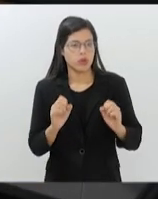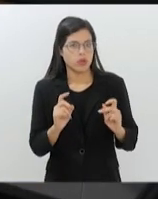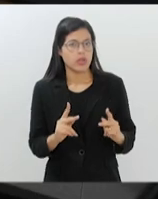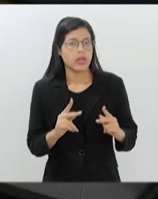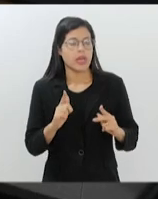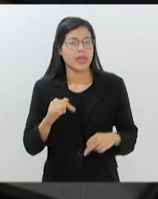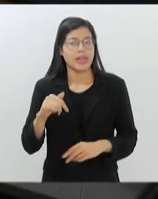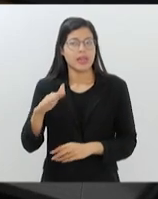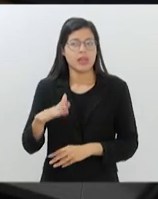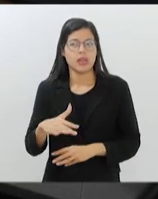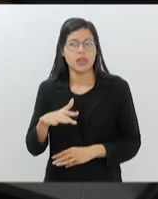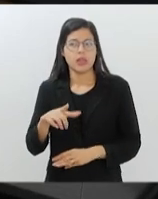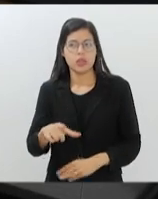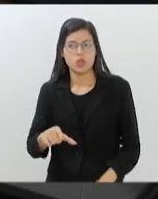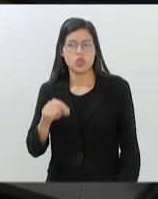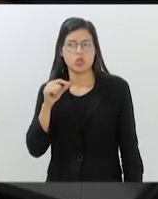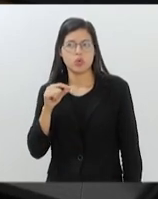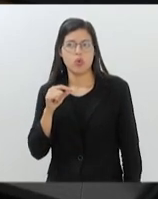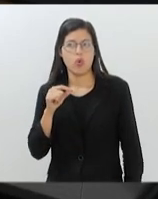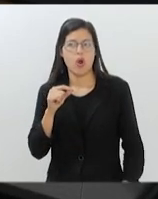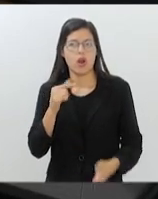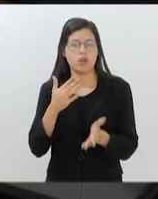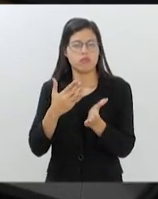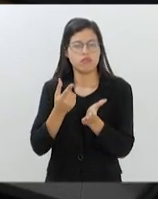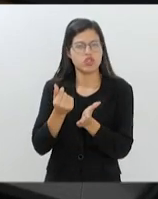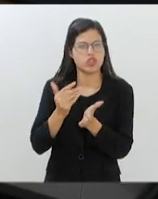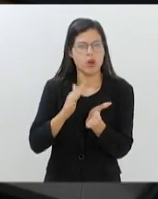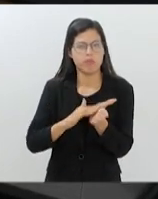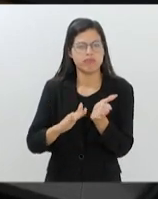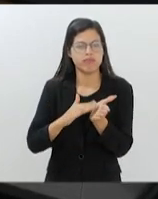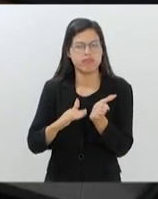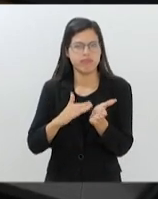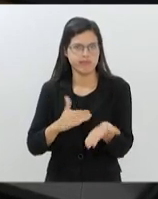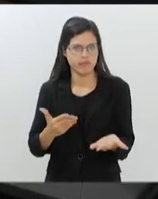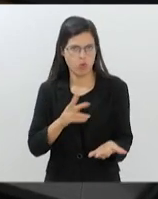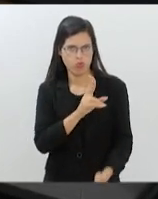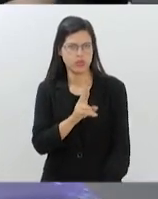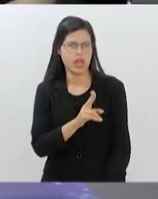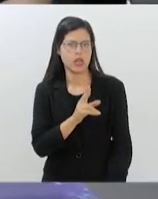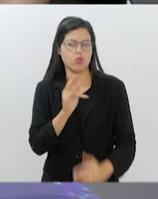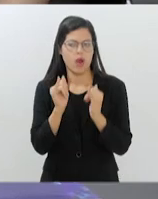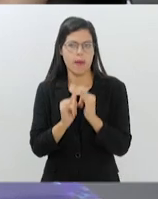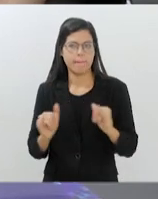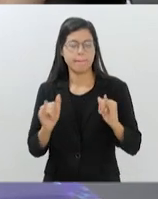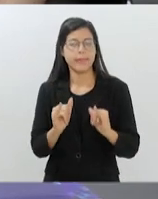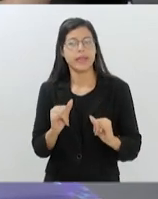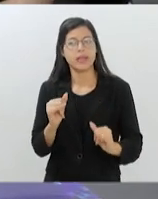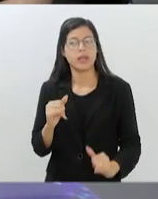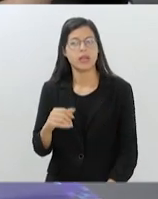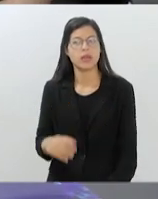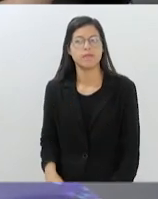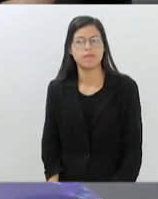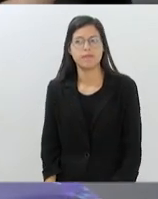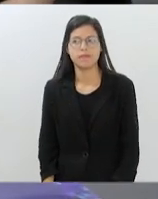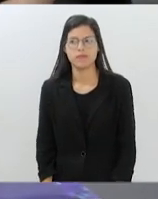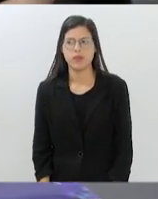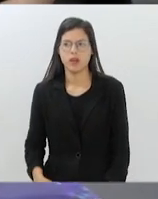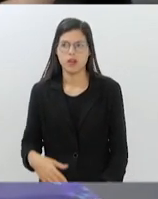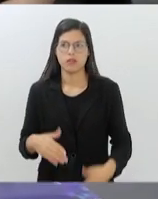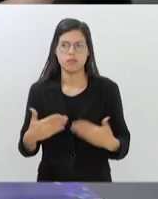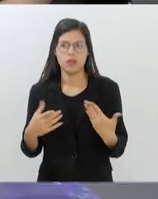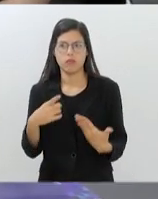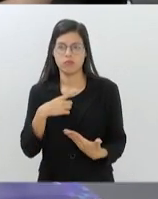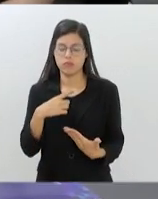define o quanto financeiramente vai ser aplicado nessa campanha bom nós temos ali também a agência como uma parceira entendendo os